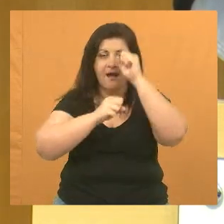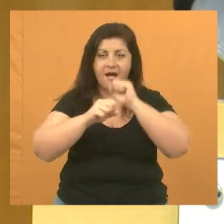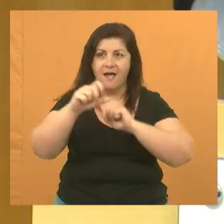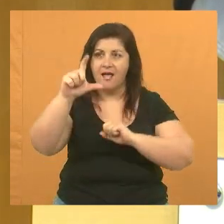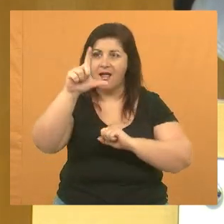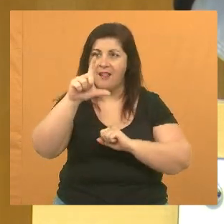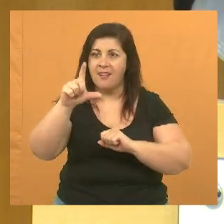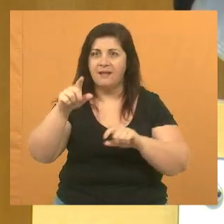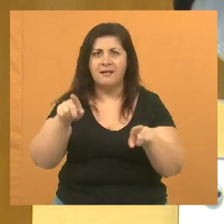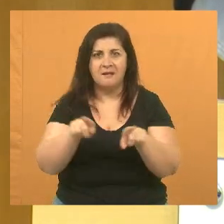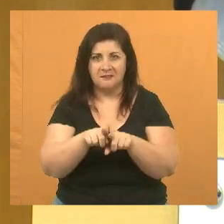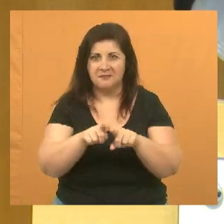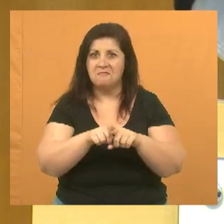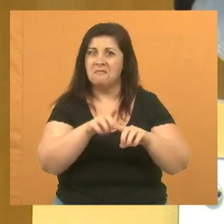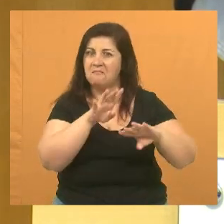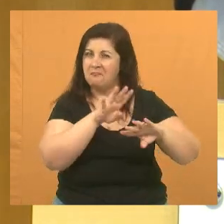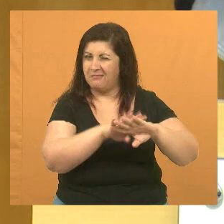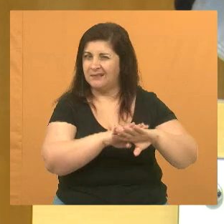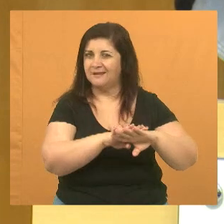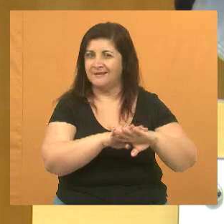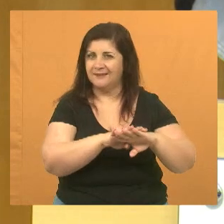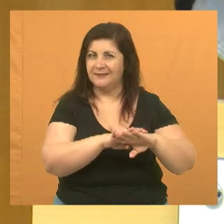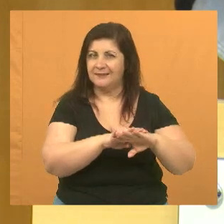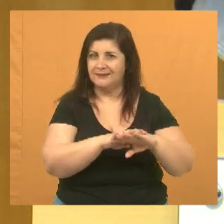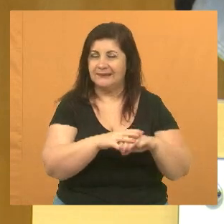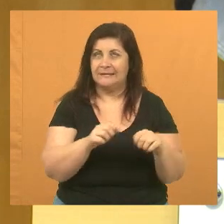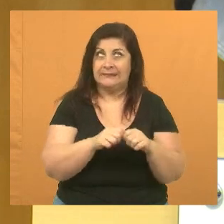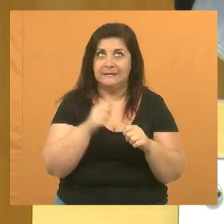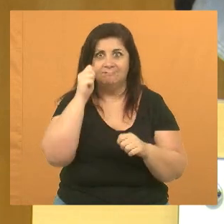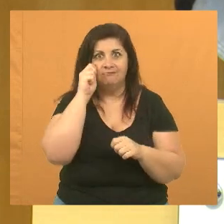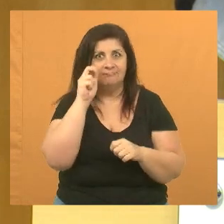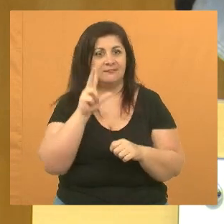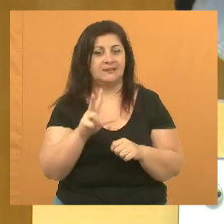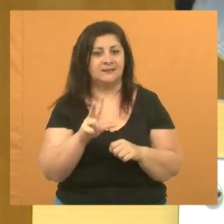até da matemática, que me deixavam em alerta.